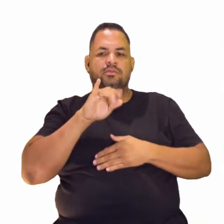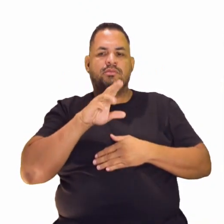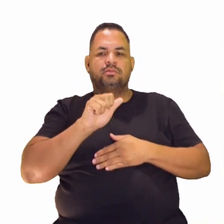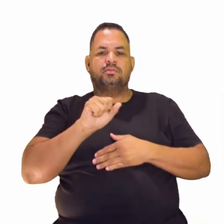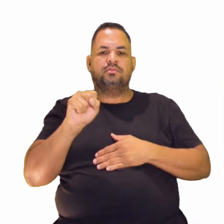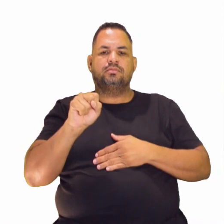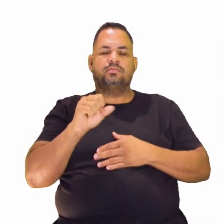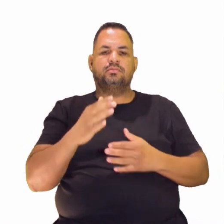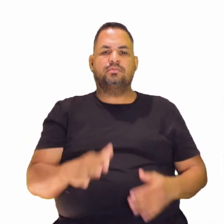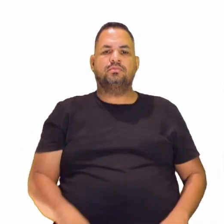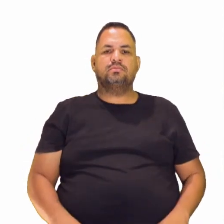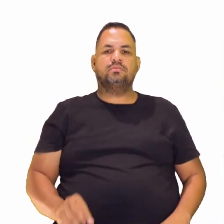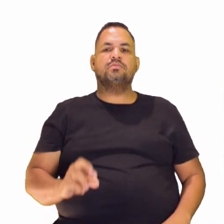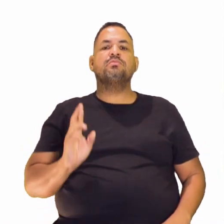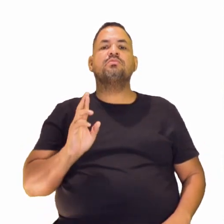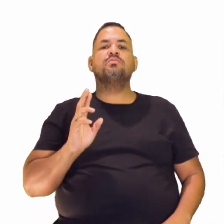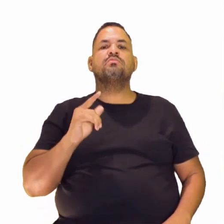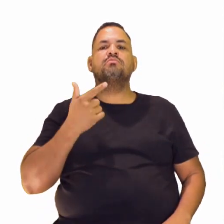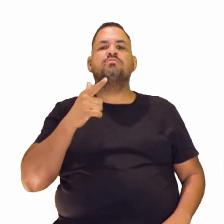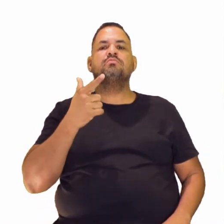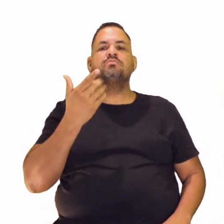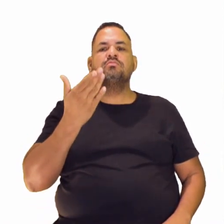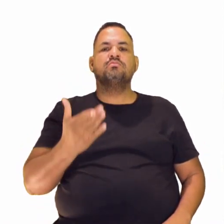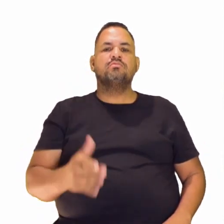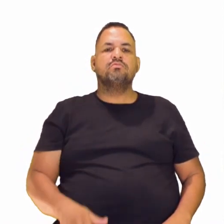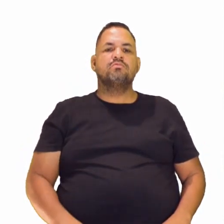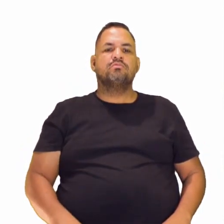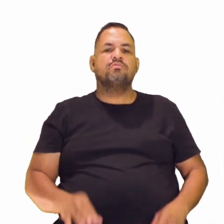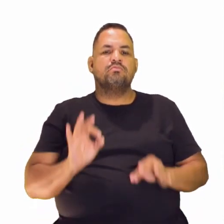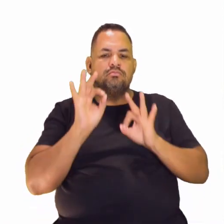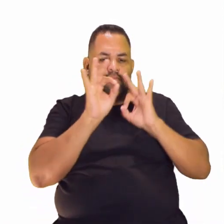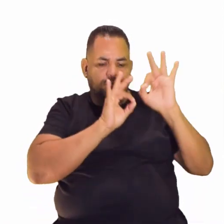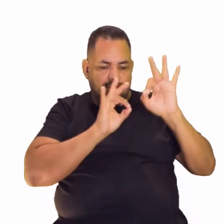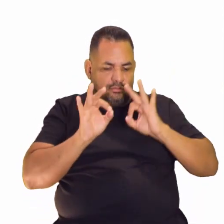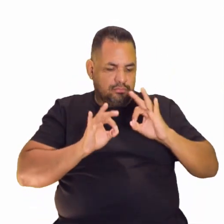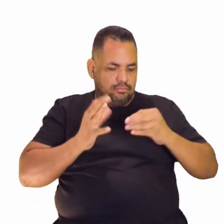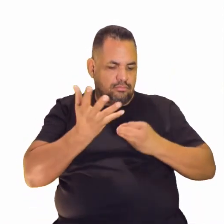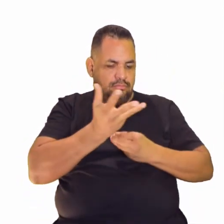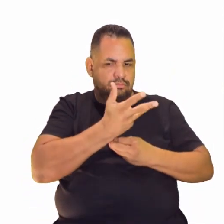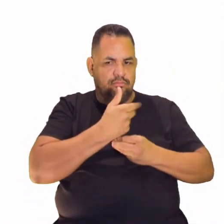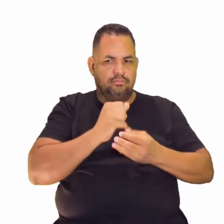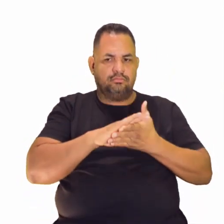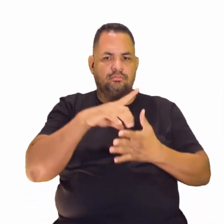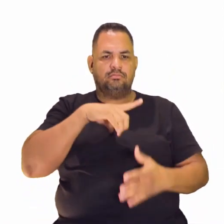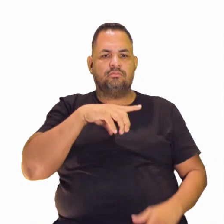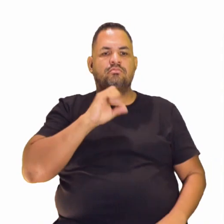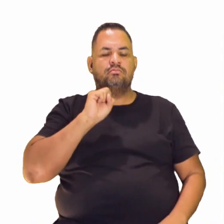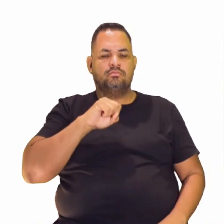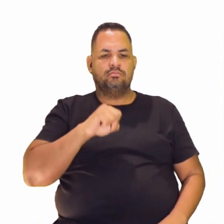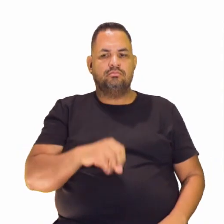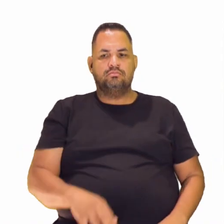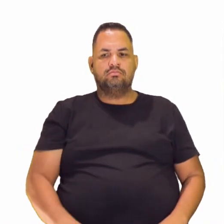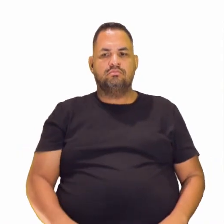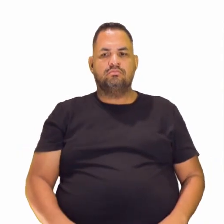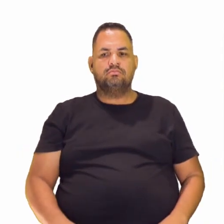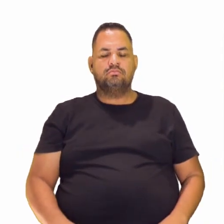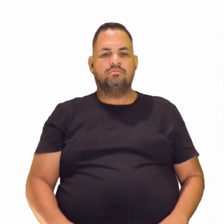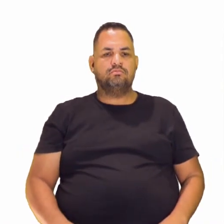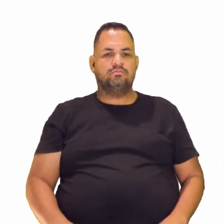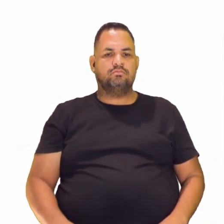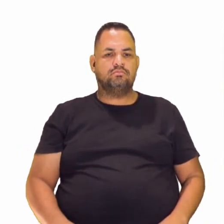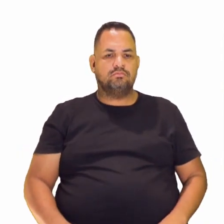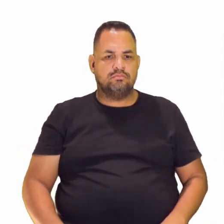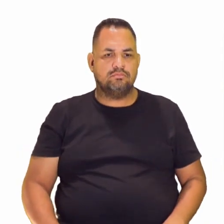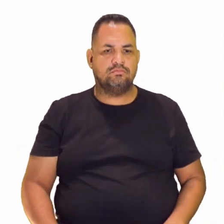minerais. Então, quem disse que não tem tratamento artístico? Tem sim. Ah, olha